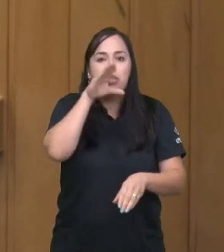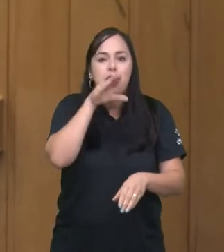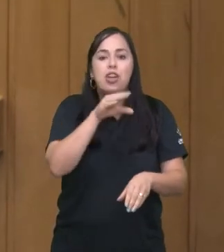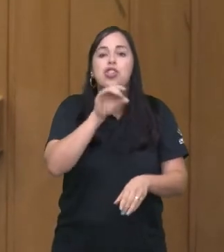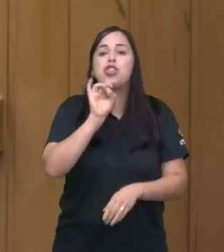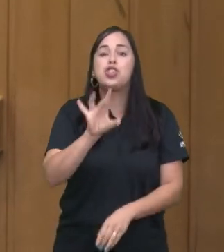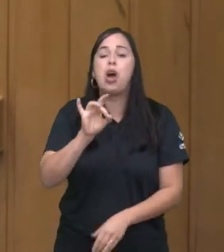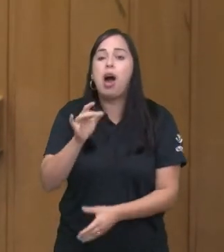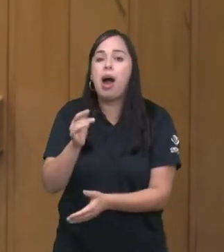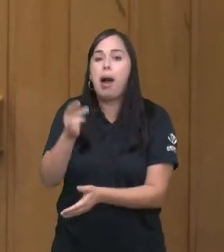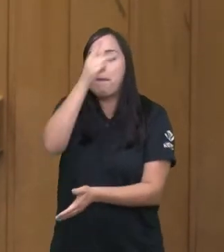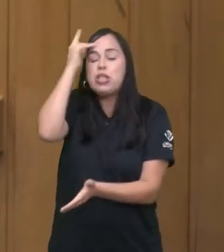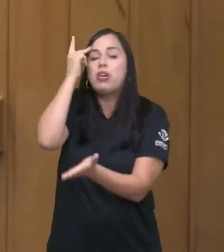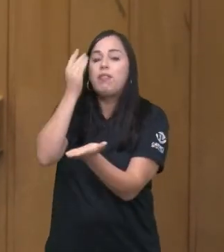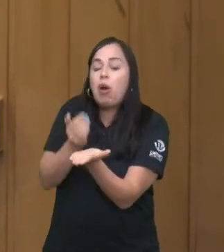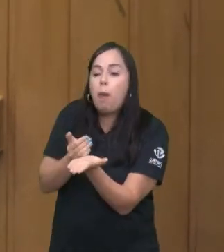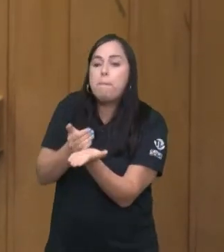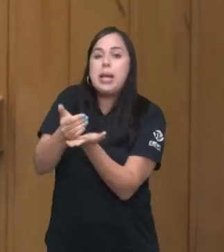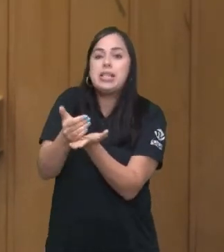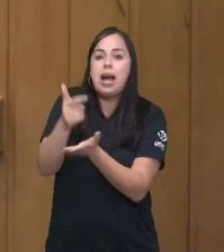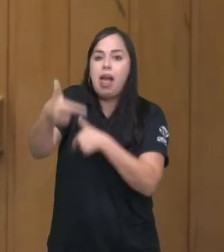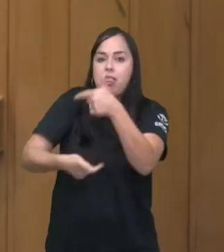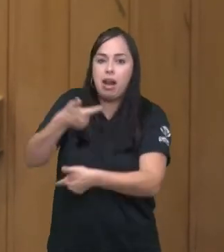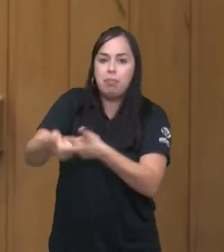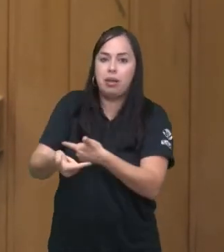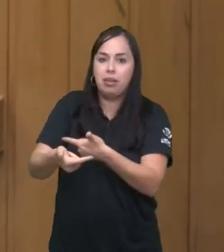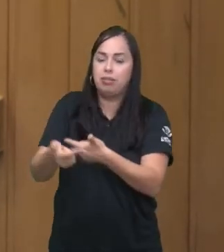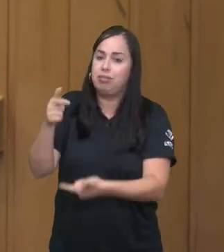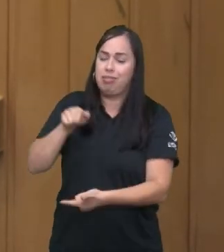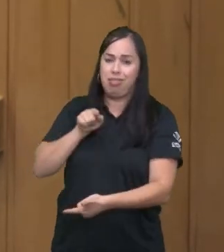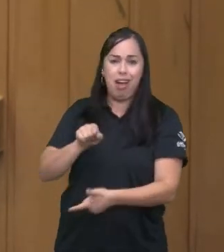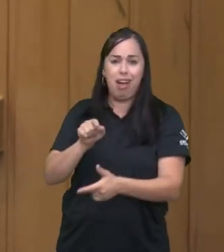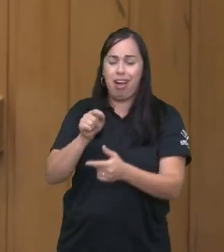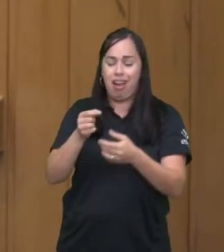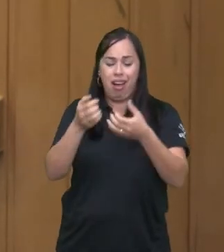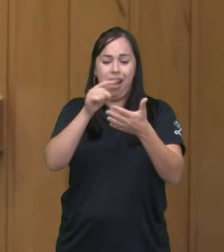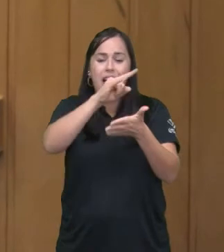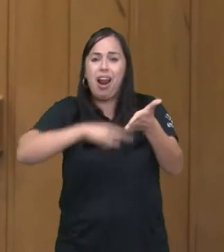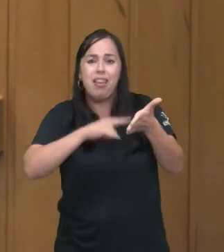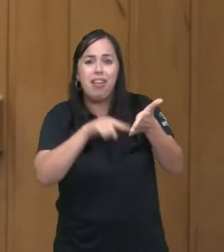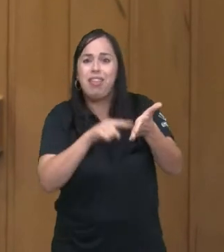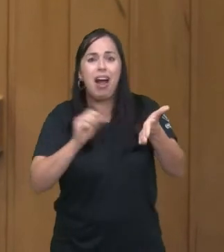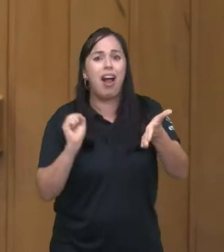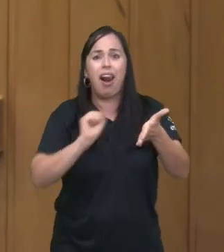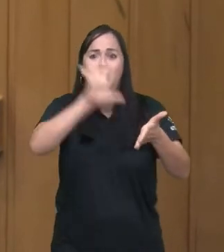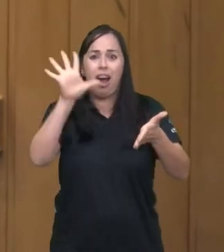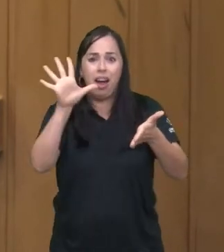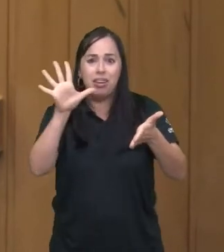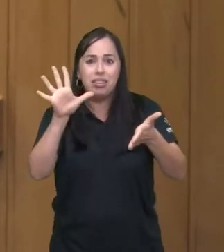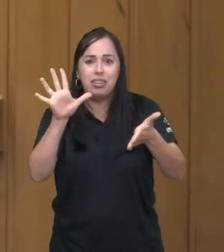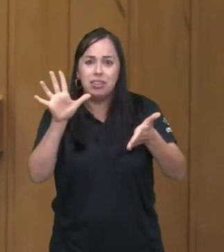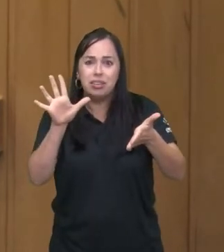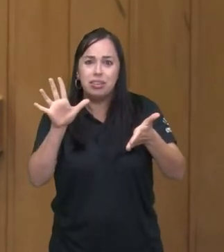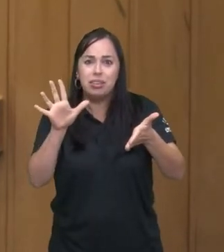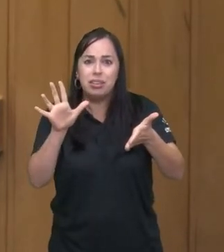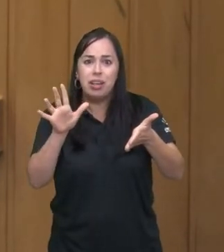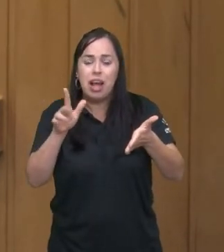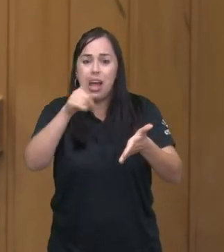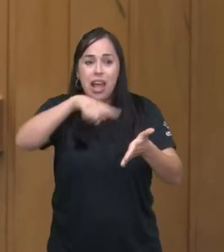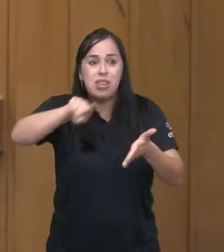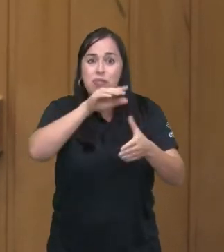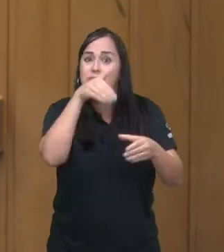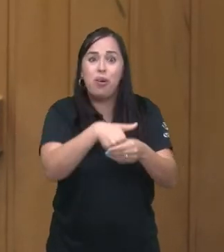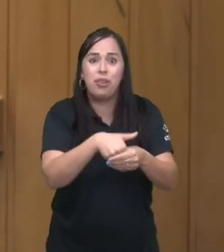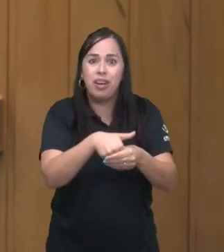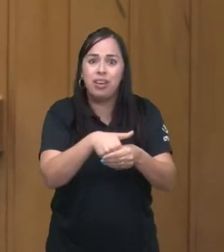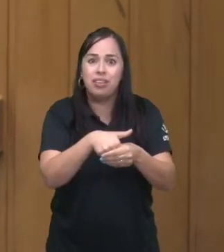os que irão ingressar. Está bem claro. Está bem claro. Gente, e votaram nisso. Então estão